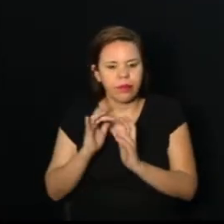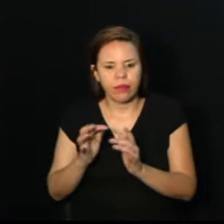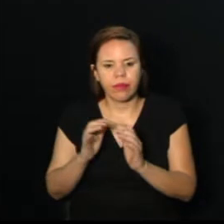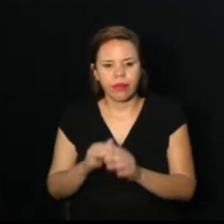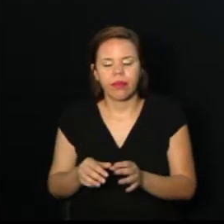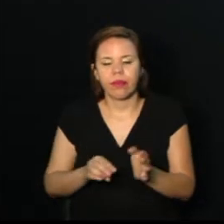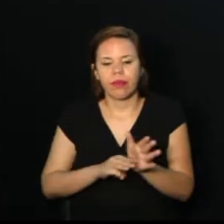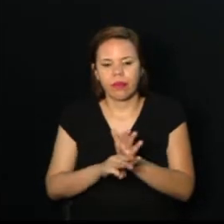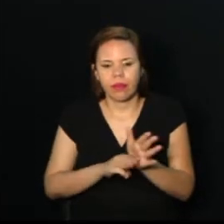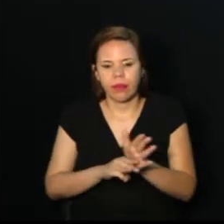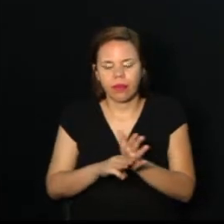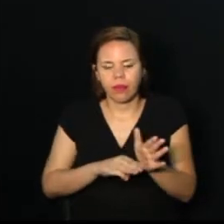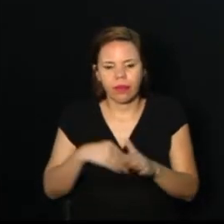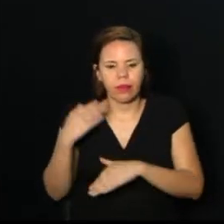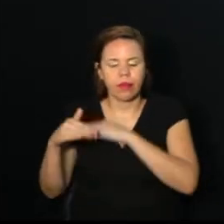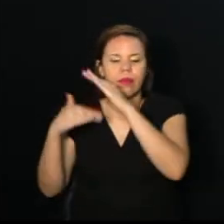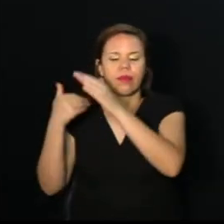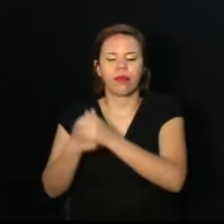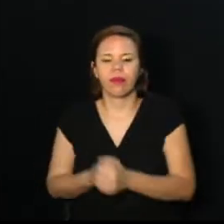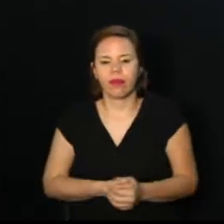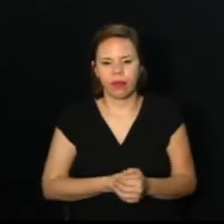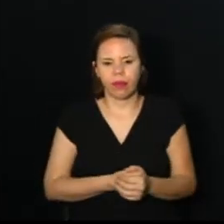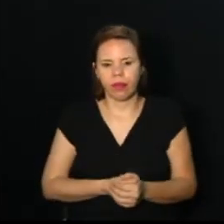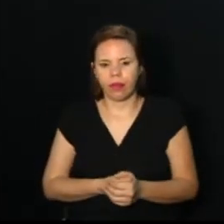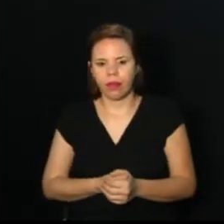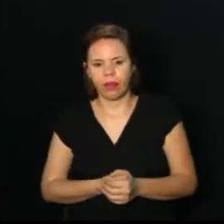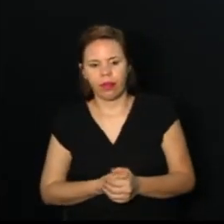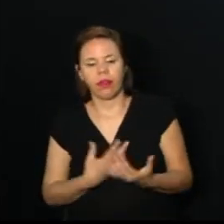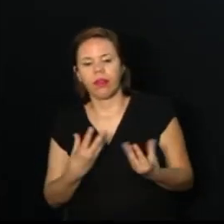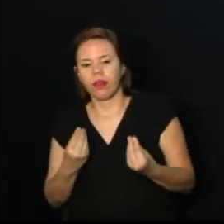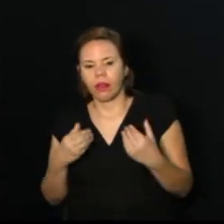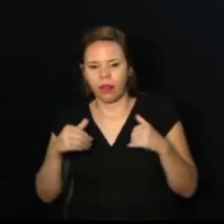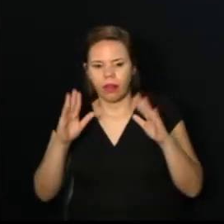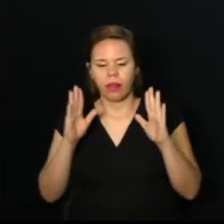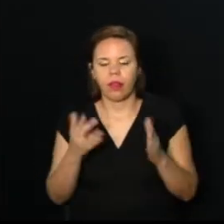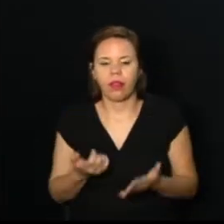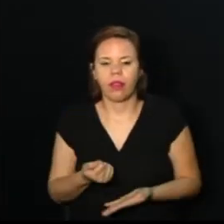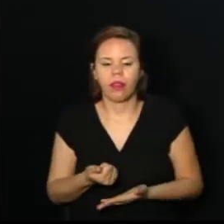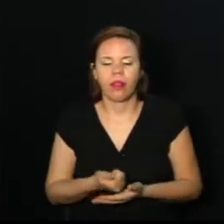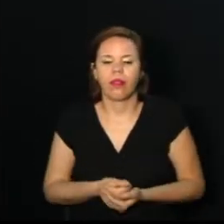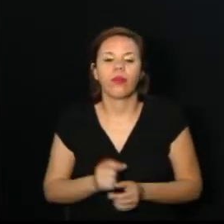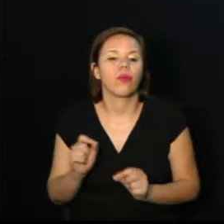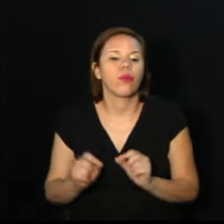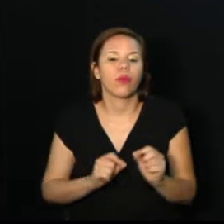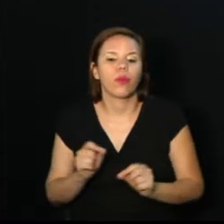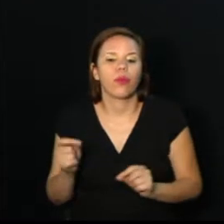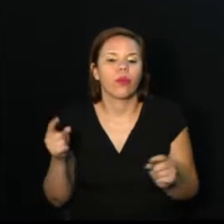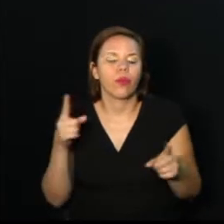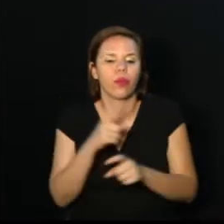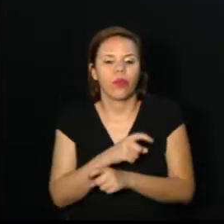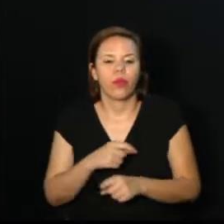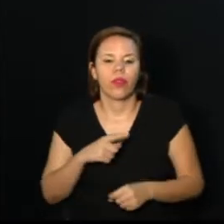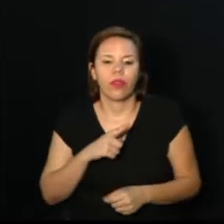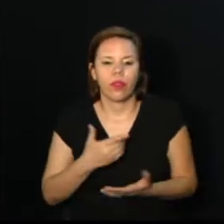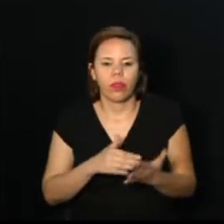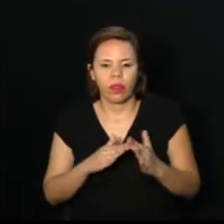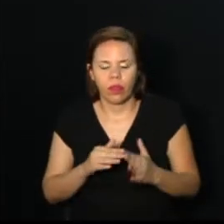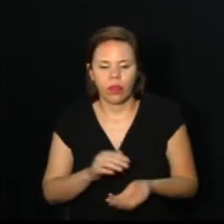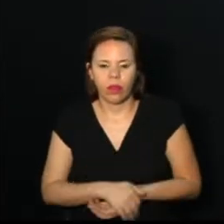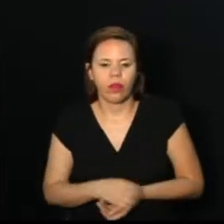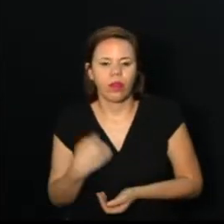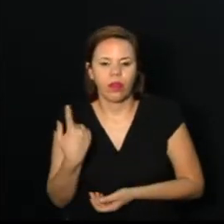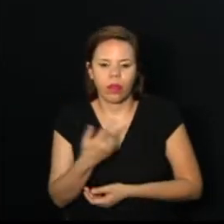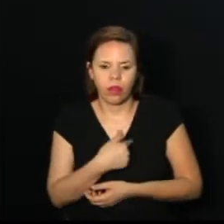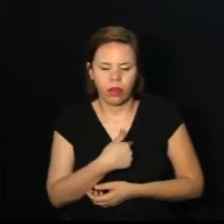neurobiológica e de neurodesenvolvimento muito mais rara do que a dificuldade escolar, que